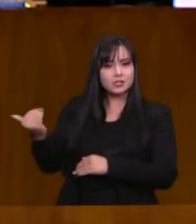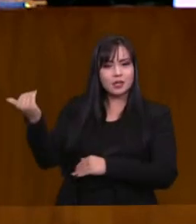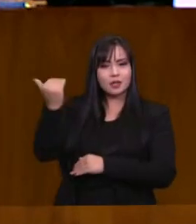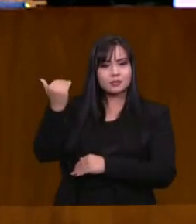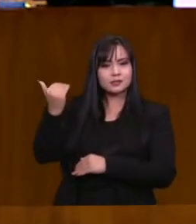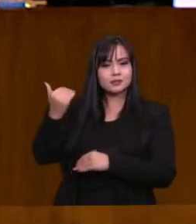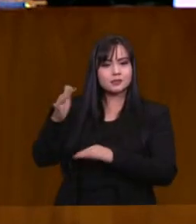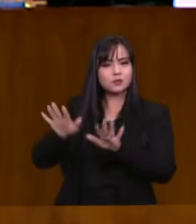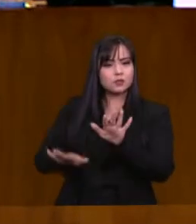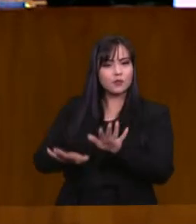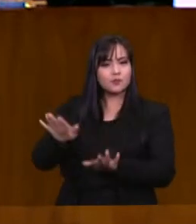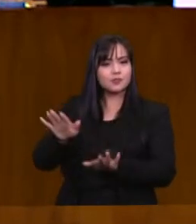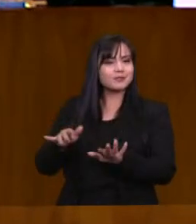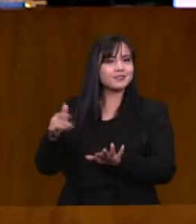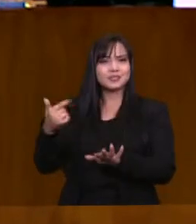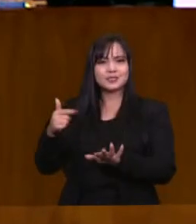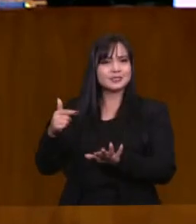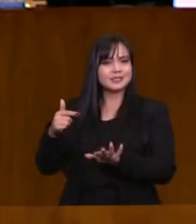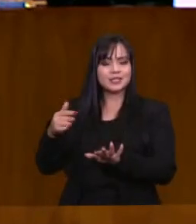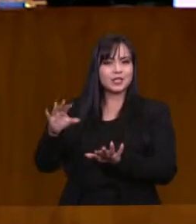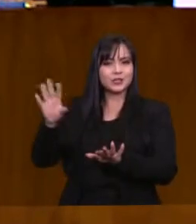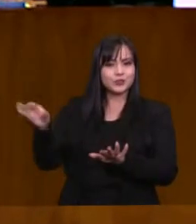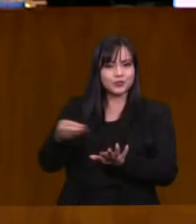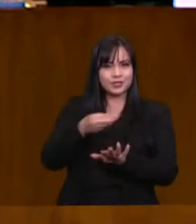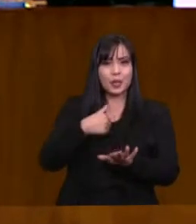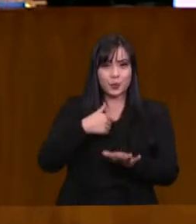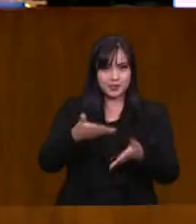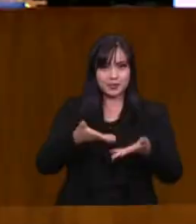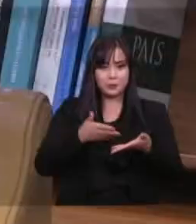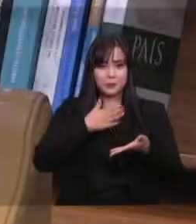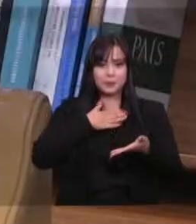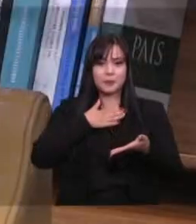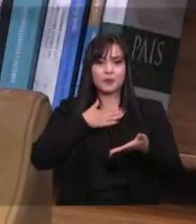e talvez não tenha sido redirecionado